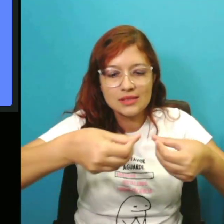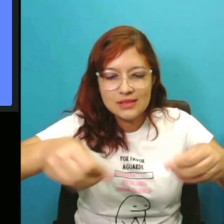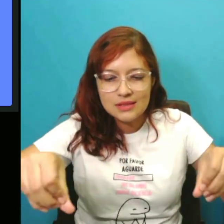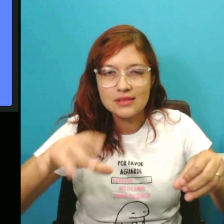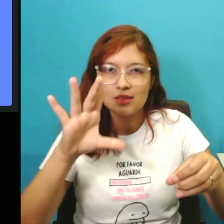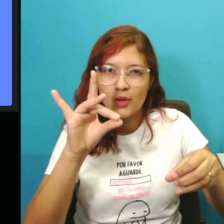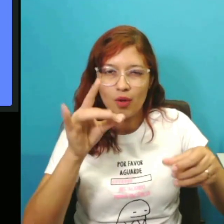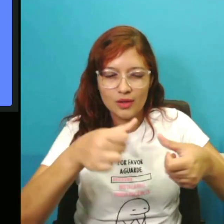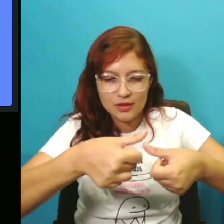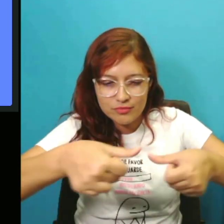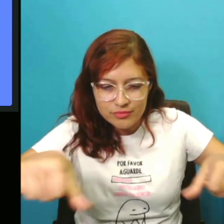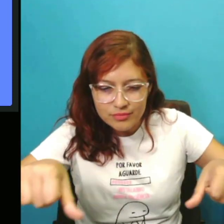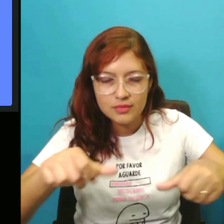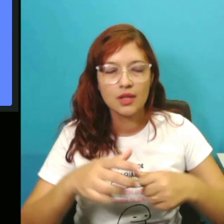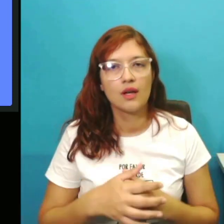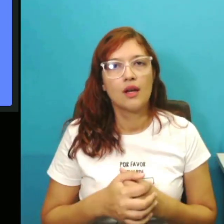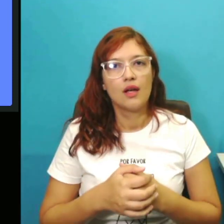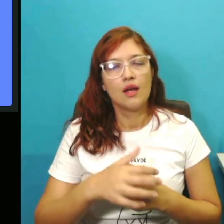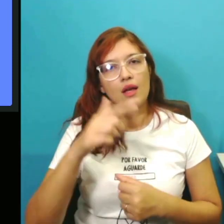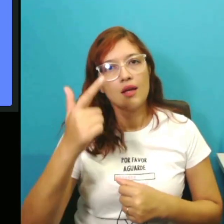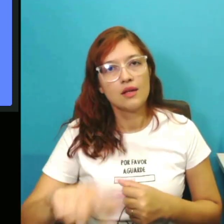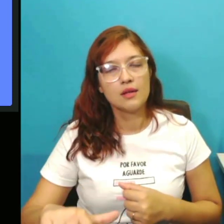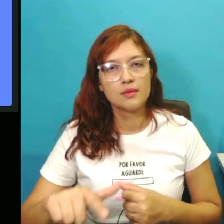fita adesiva,